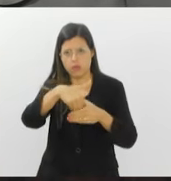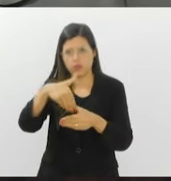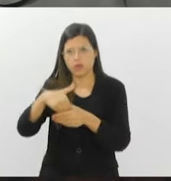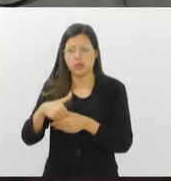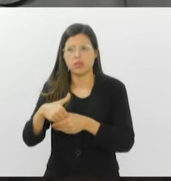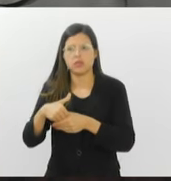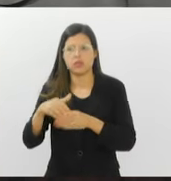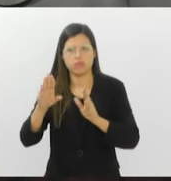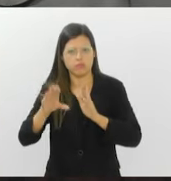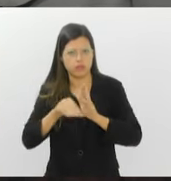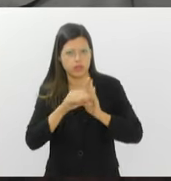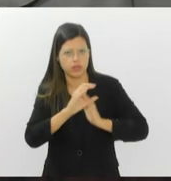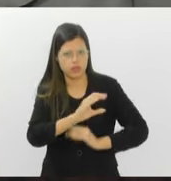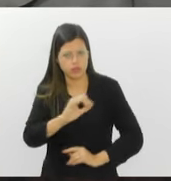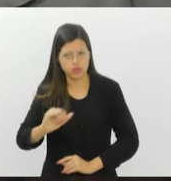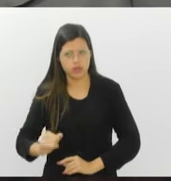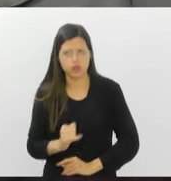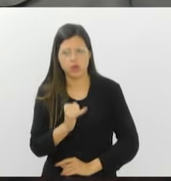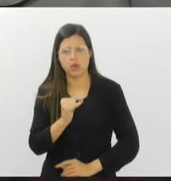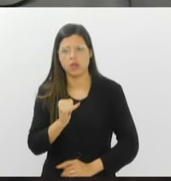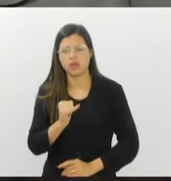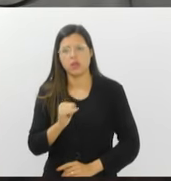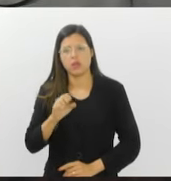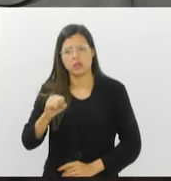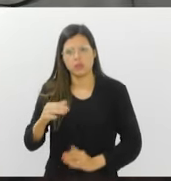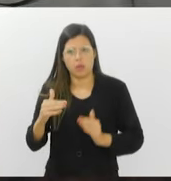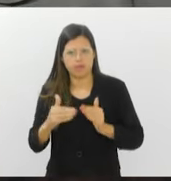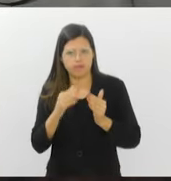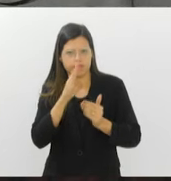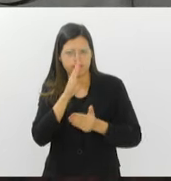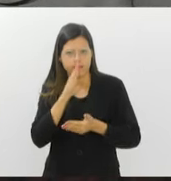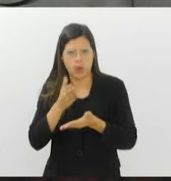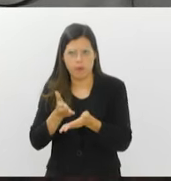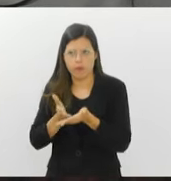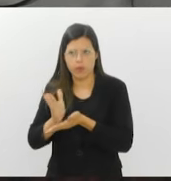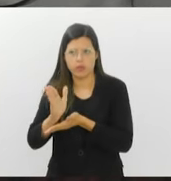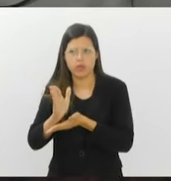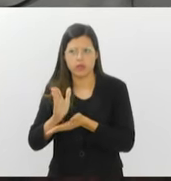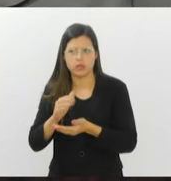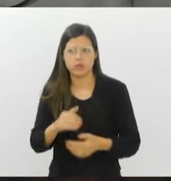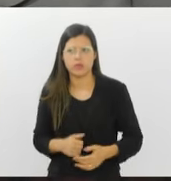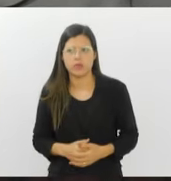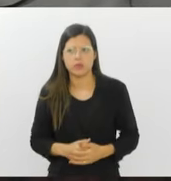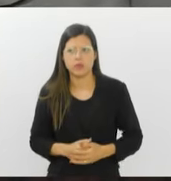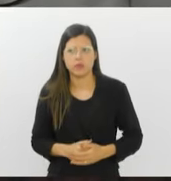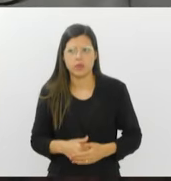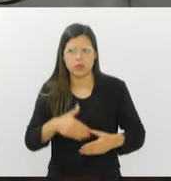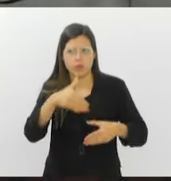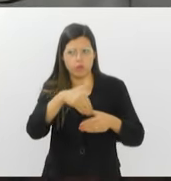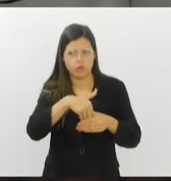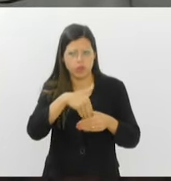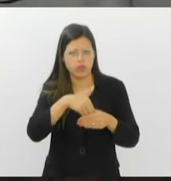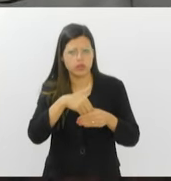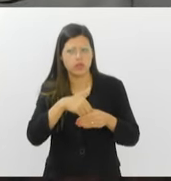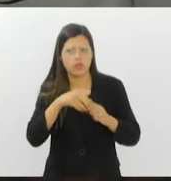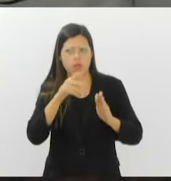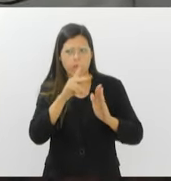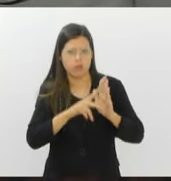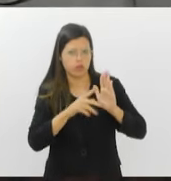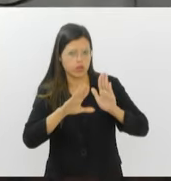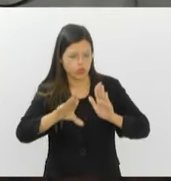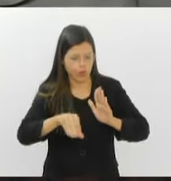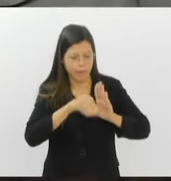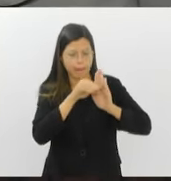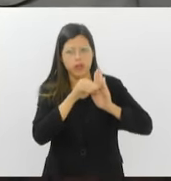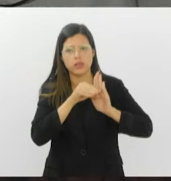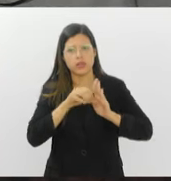as emendas da Comissão de Constituição e Justiça. Senhores que aprovam, permaneçam como estão. Aprovado. Em votação, o projeto assim emendado.